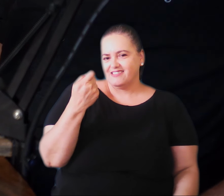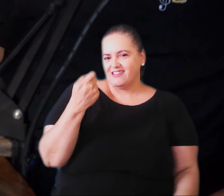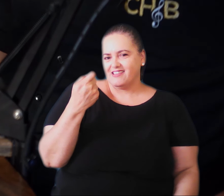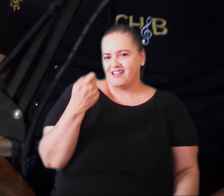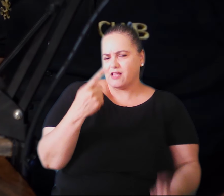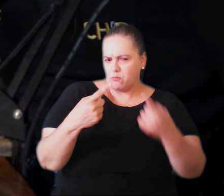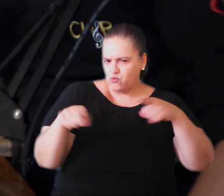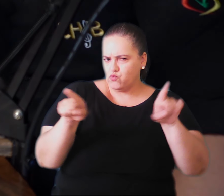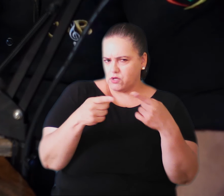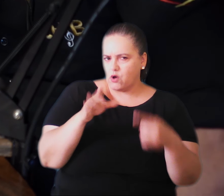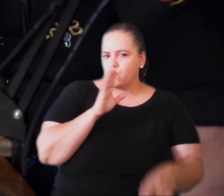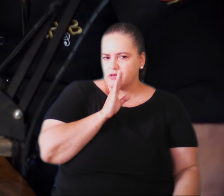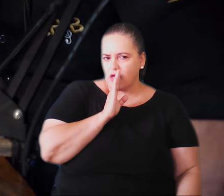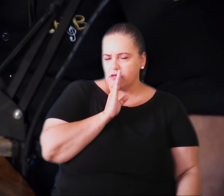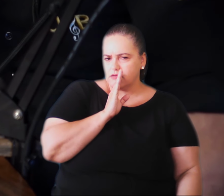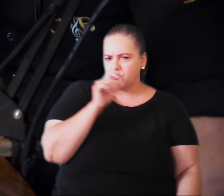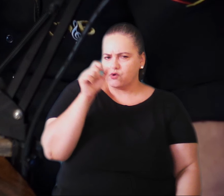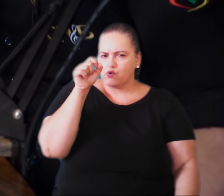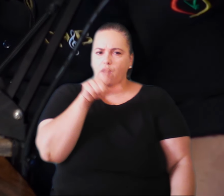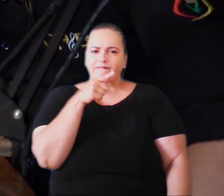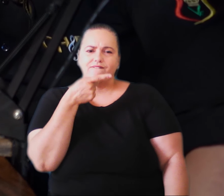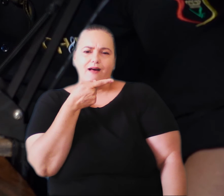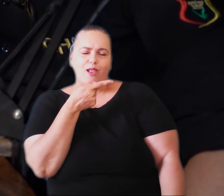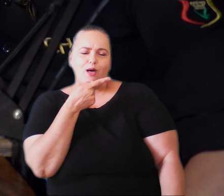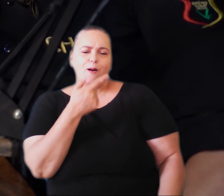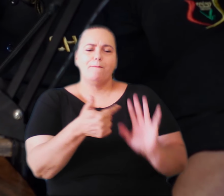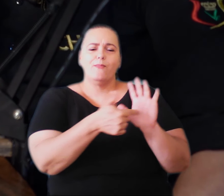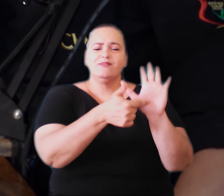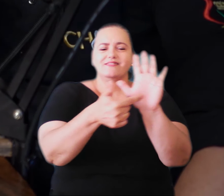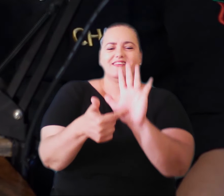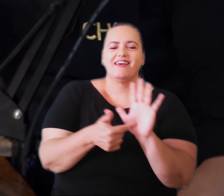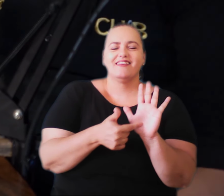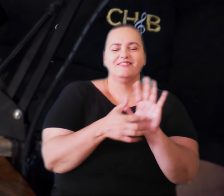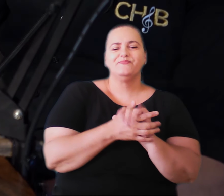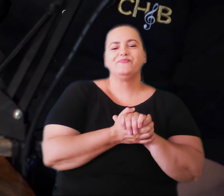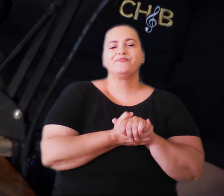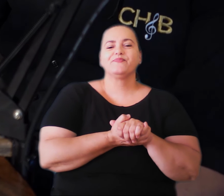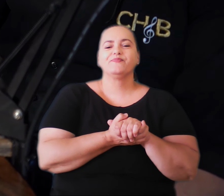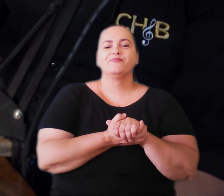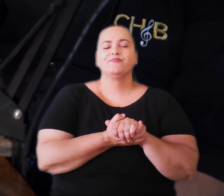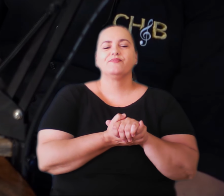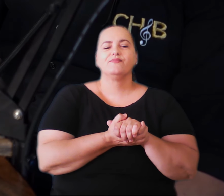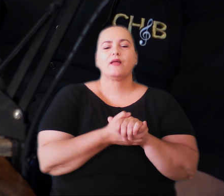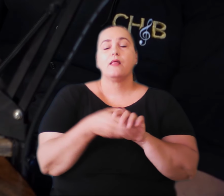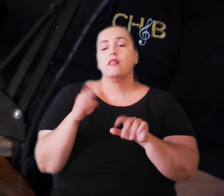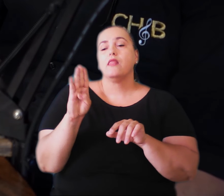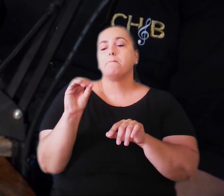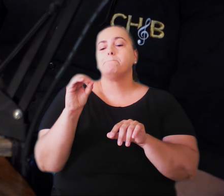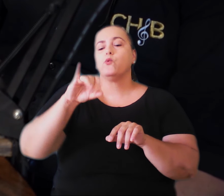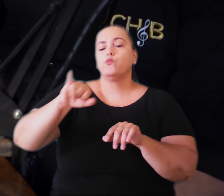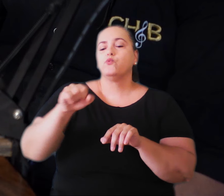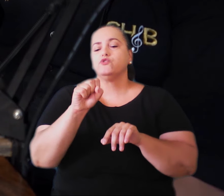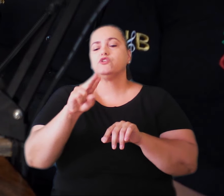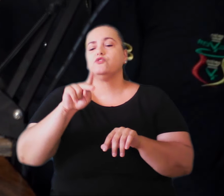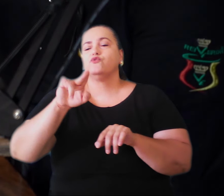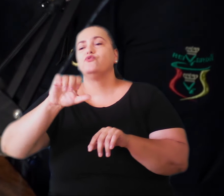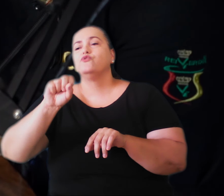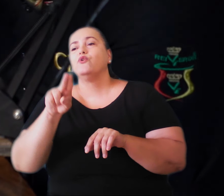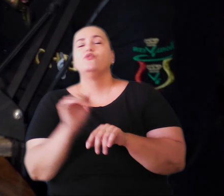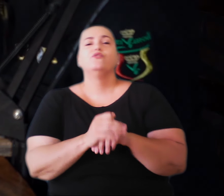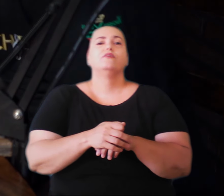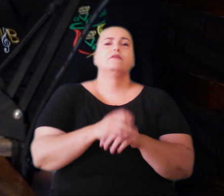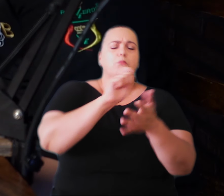Qual é que tu fala? Eu te mostrei um dia lá do... De Bom Jesus, que eu